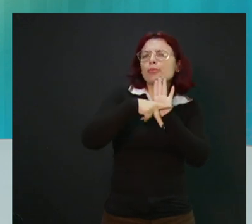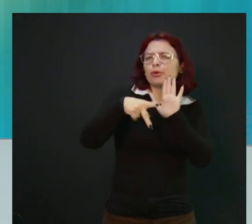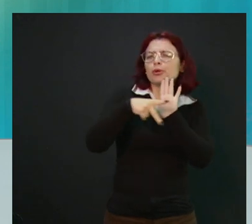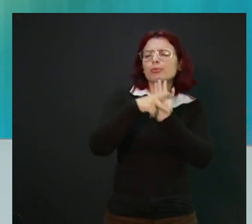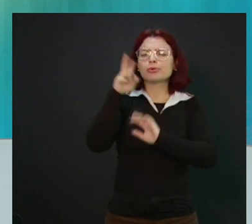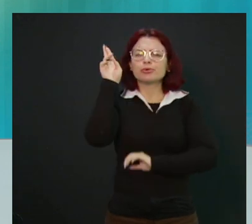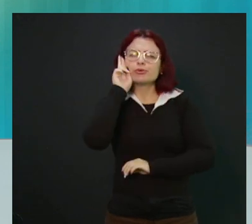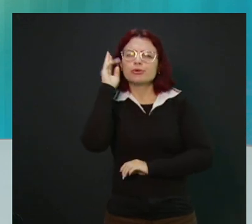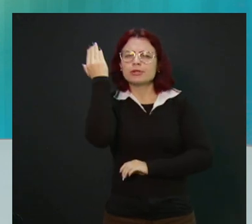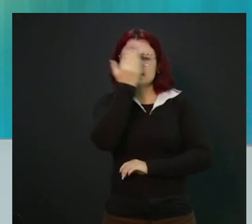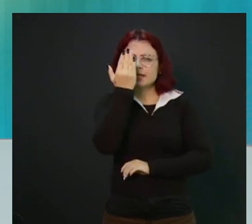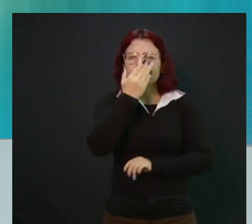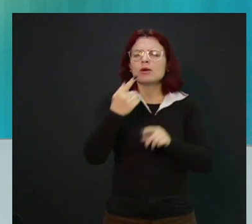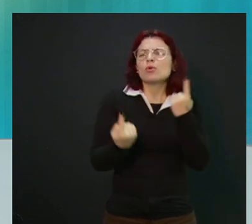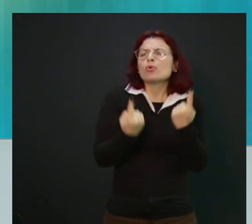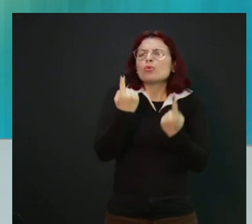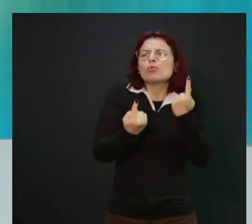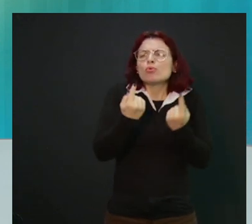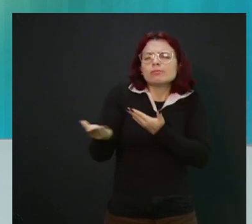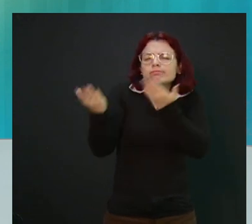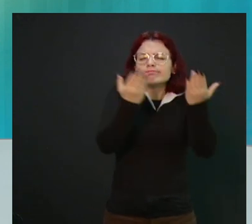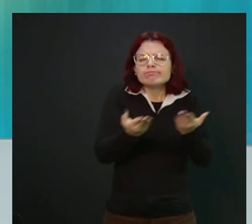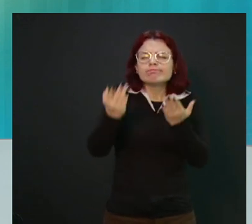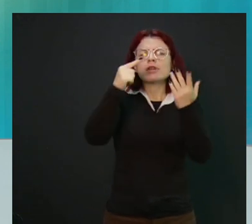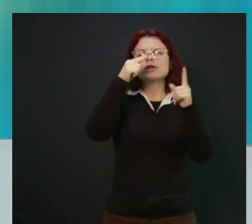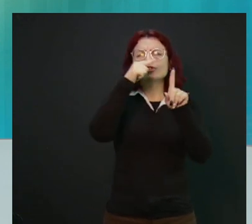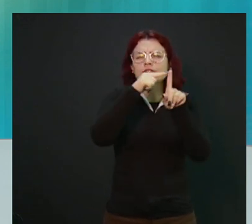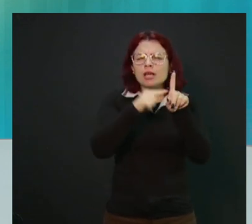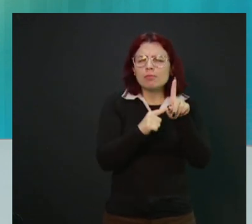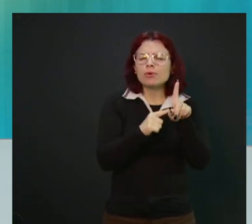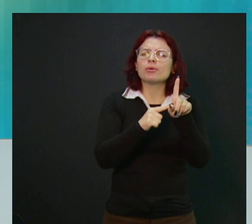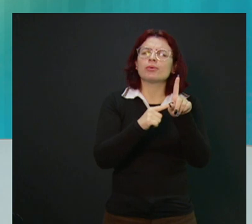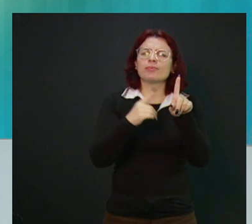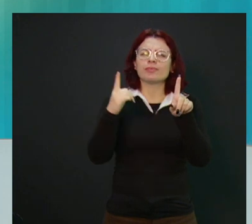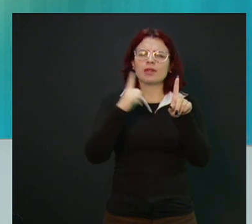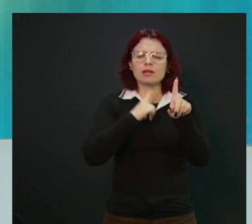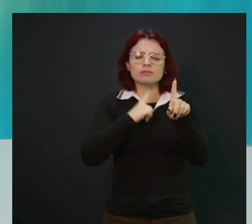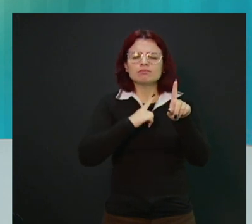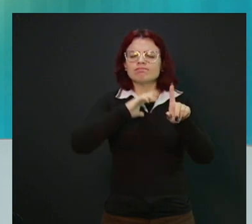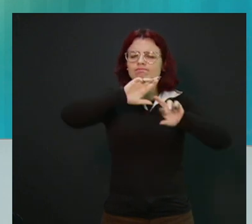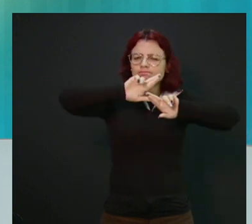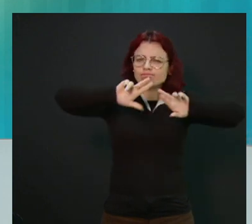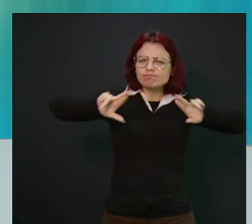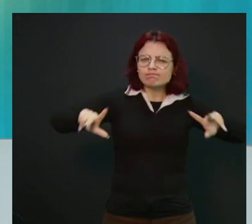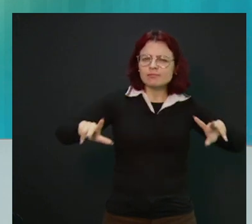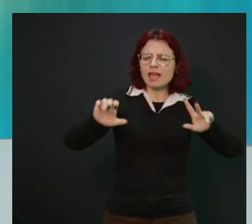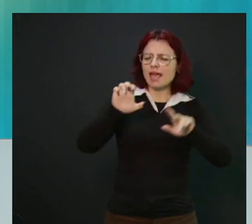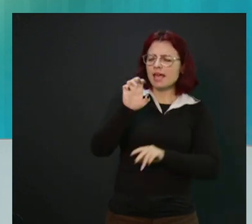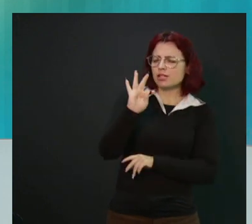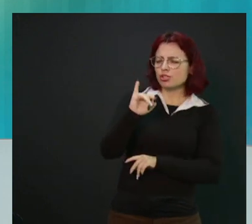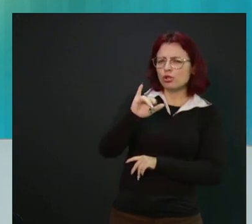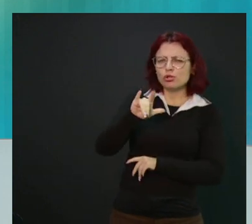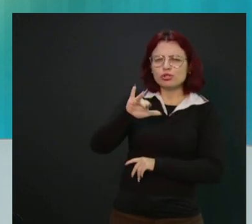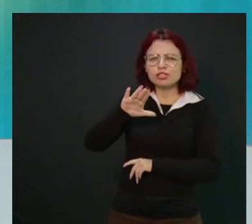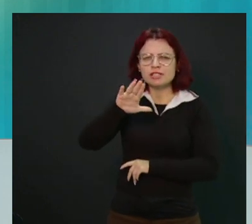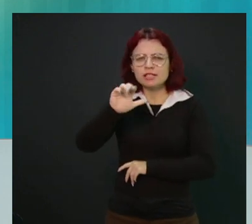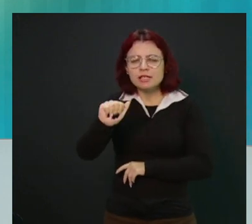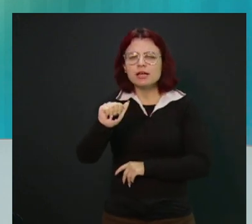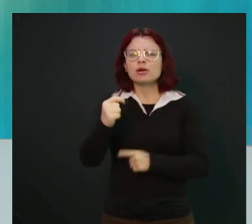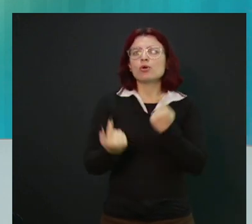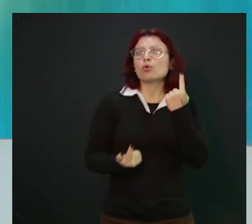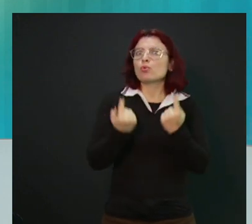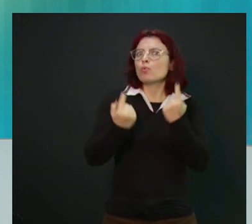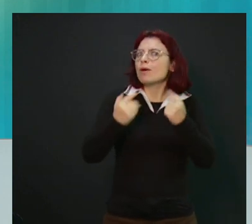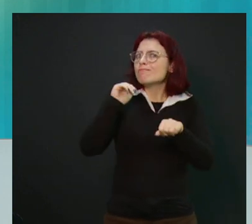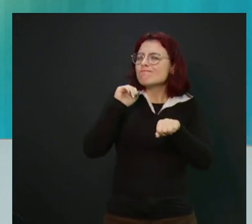sua classificação, os tipos de surdo-cegueira, as suas etiologias mais